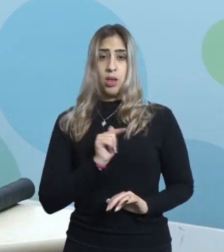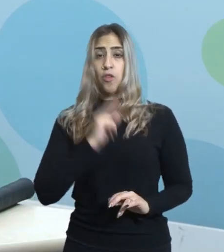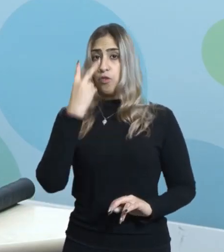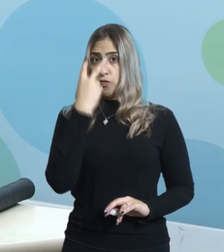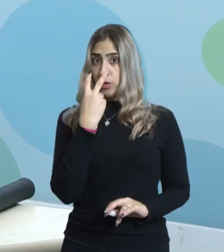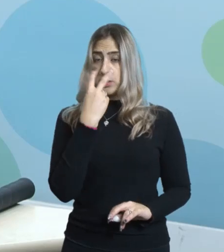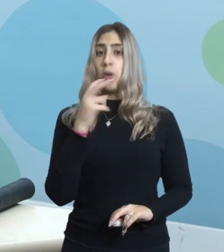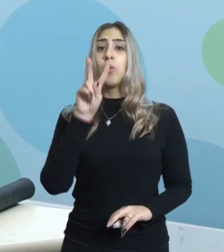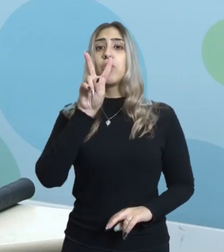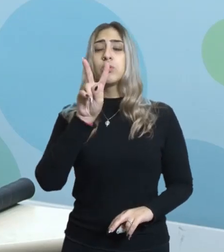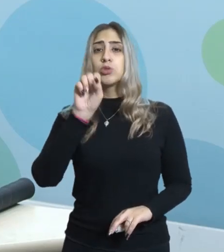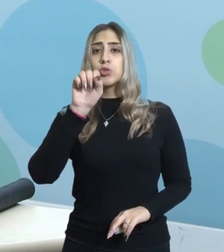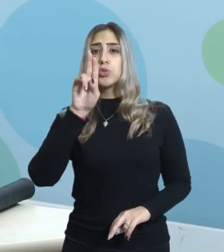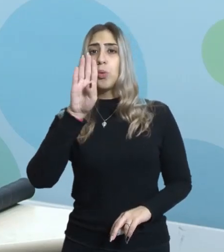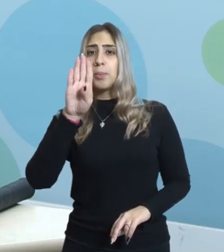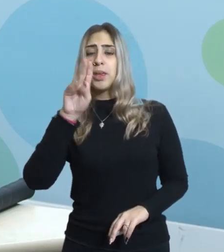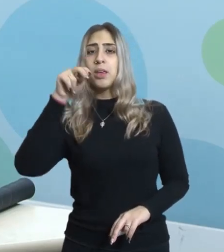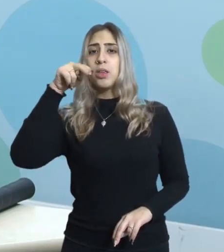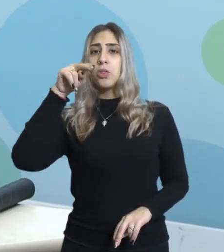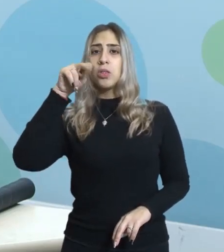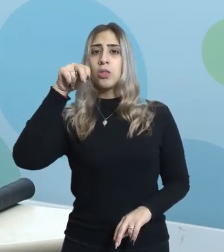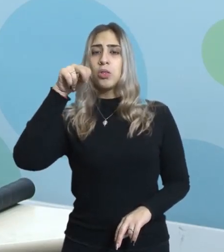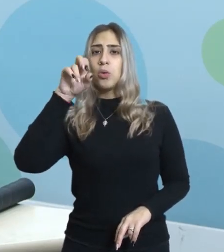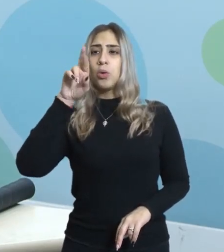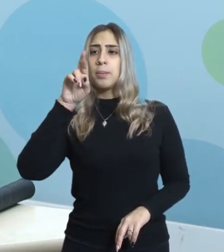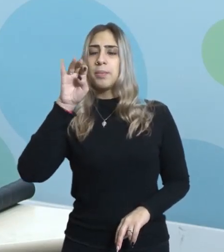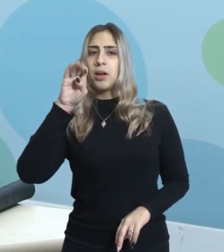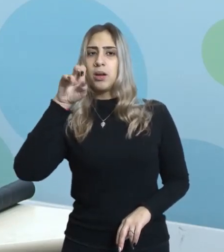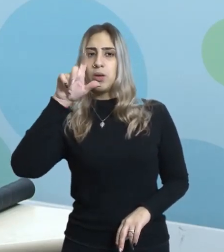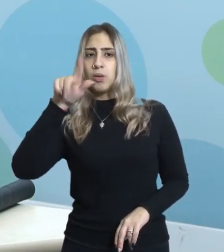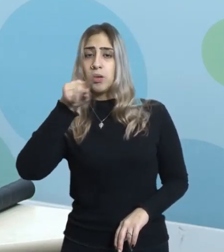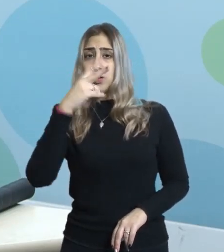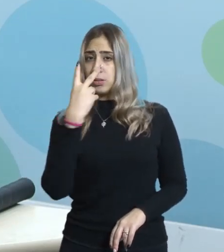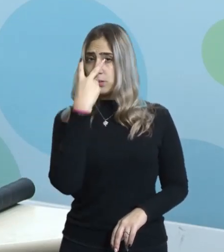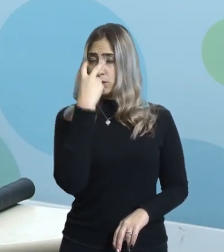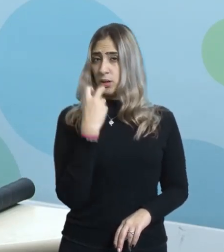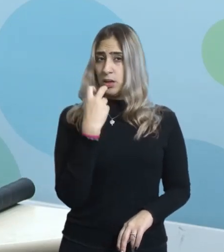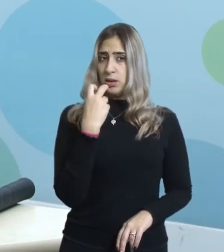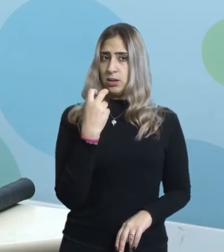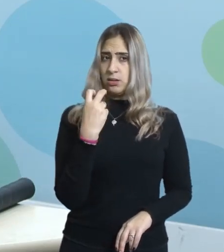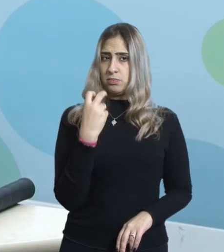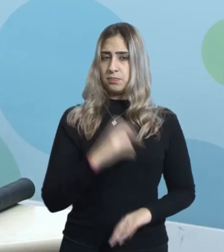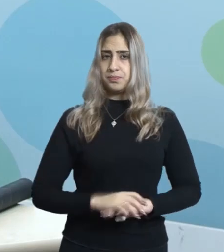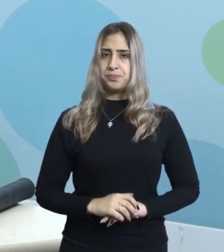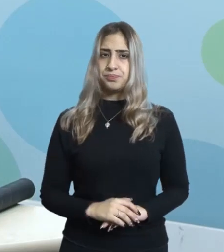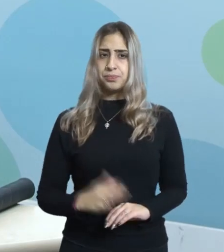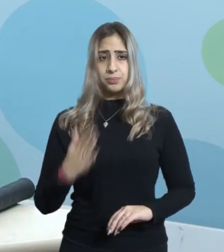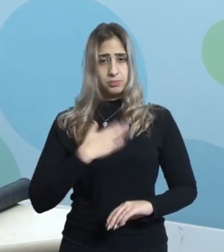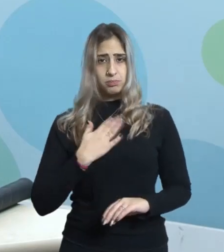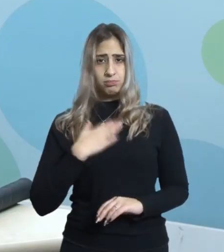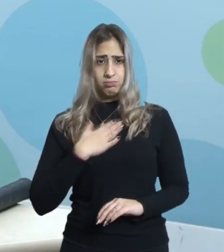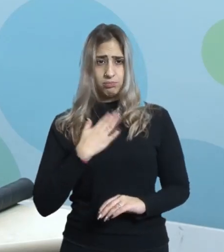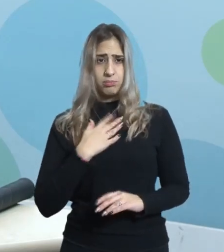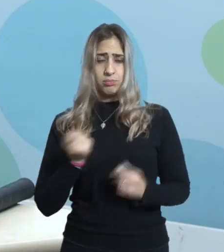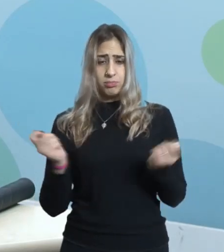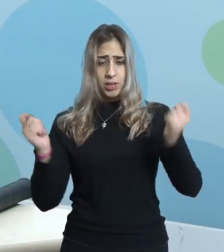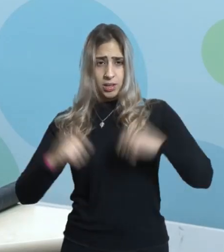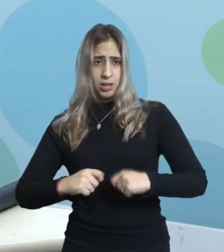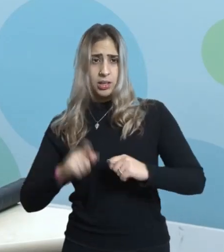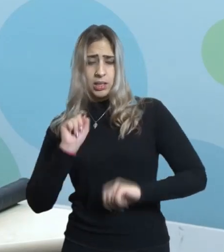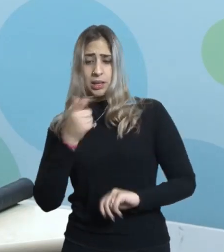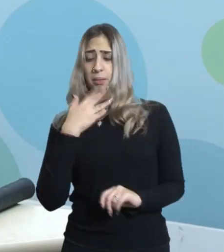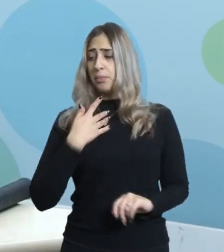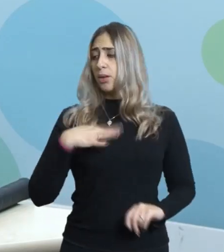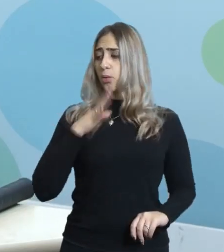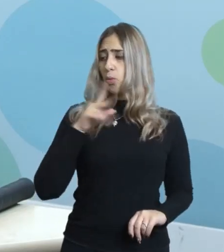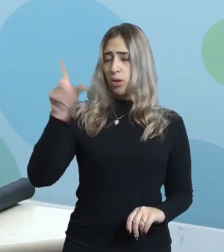tenho 0,01, que é considerado cegueira legal. Mas a minha eficiência visual, e quem me